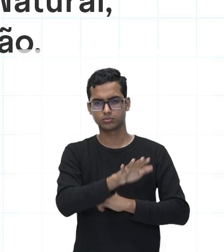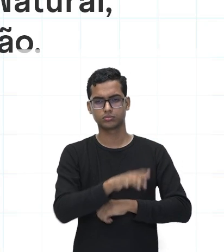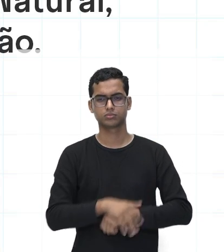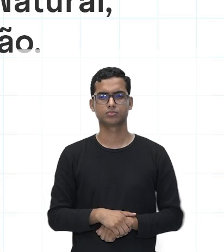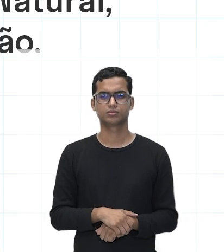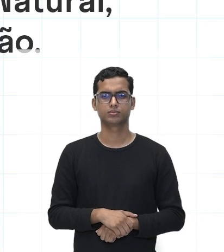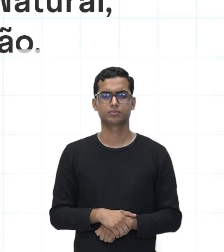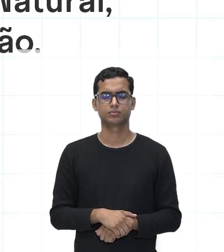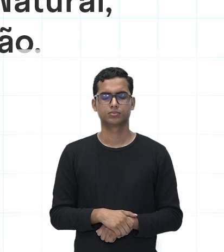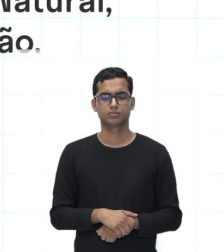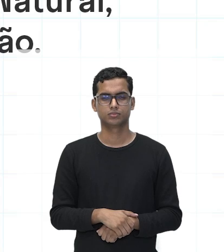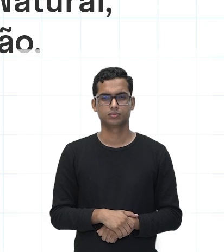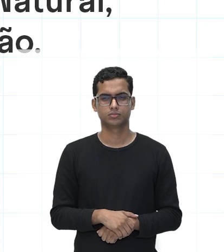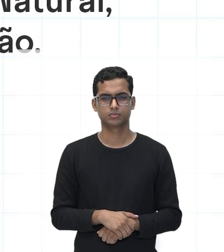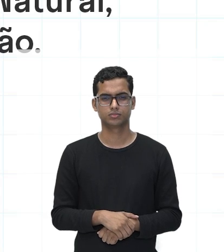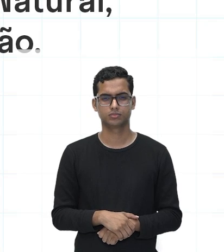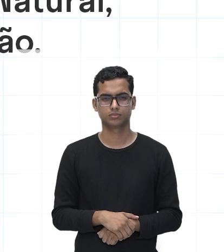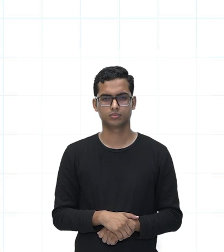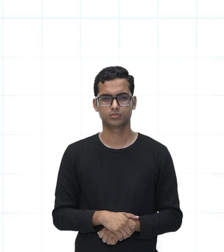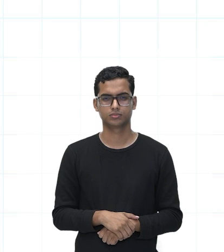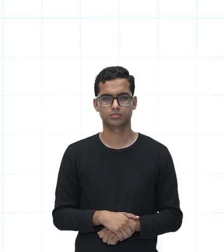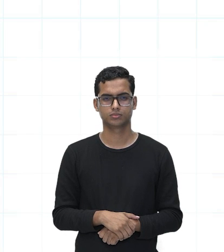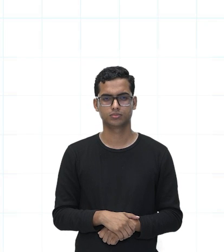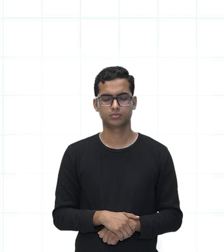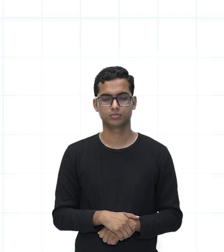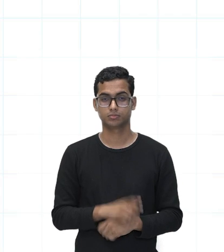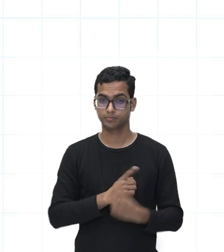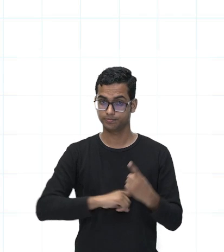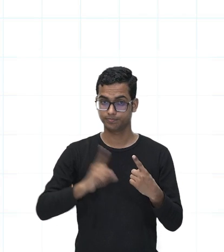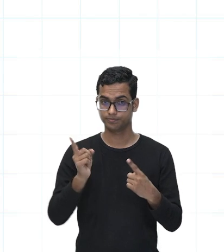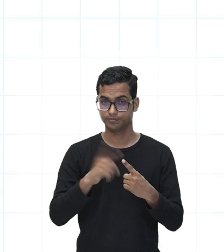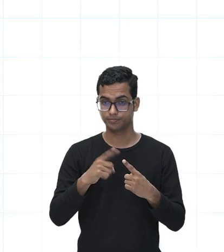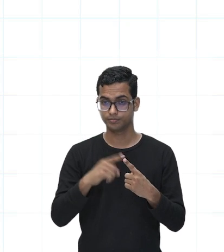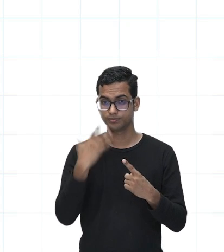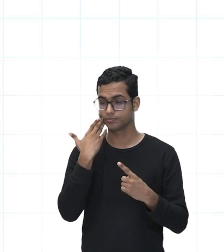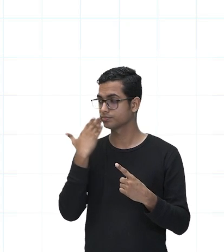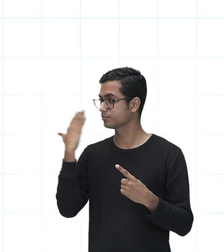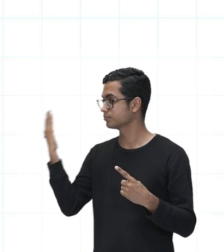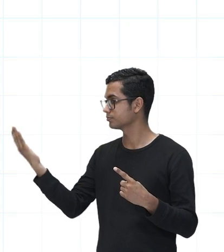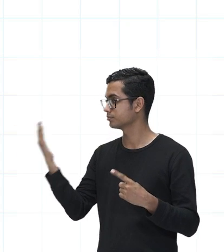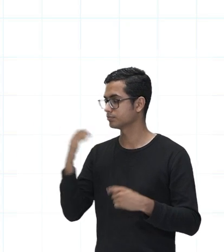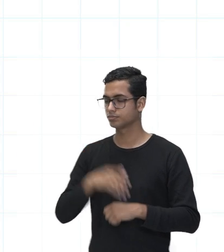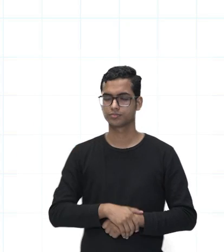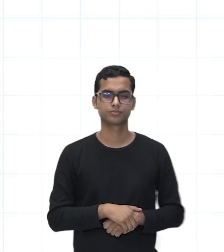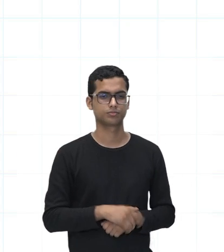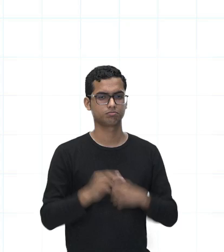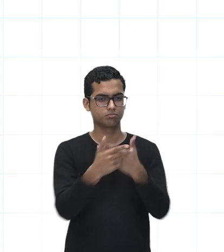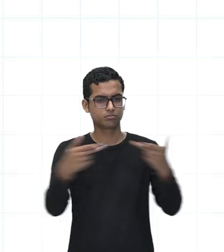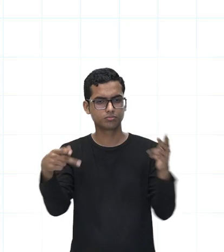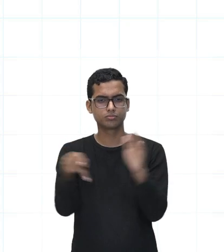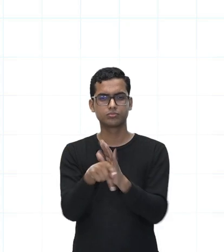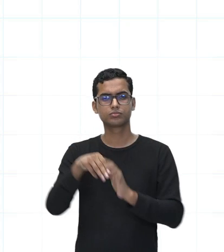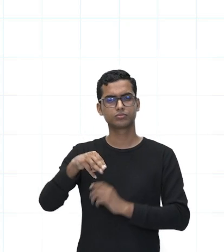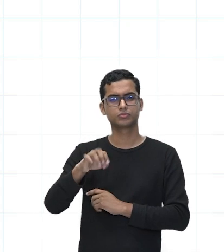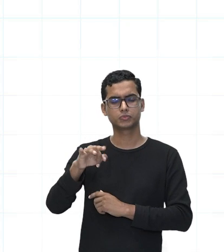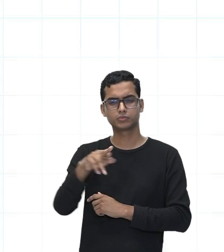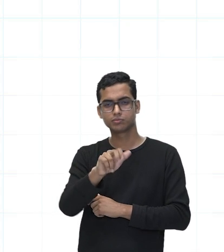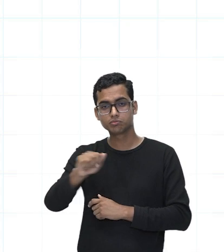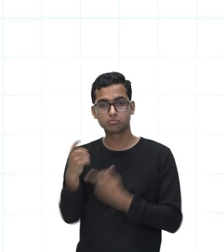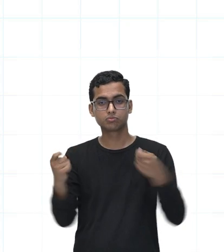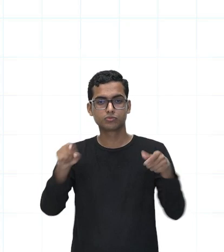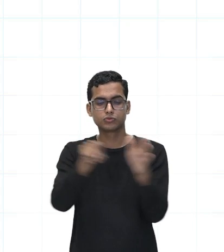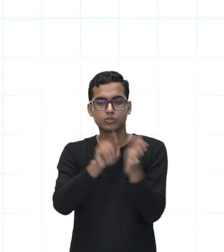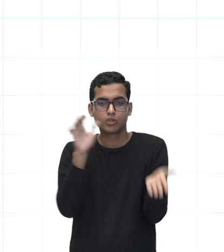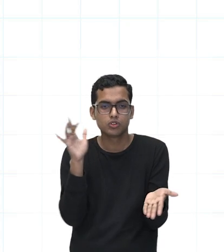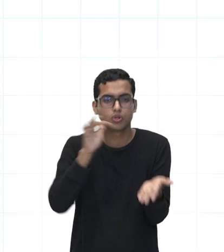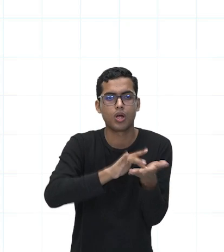Vamos analisar o patrimônio material. São bens materiais, ou seja, tangíveis de um